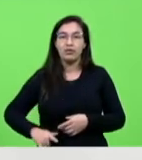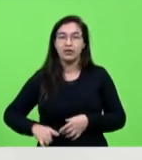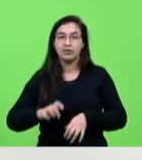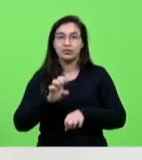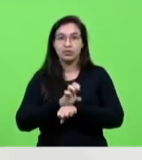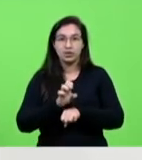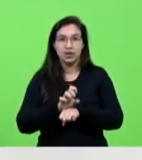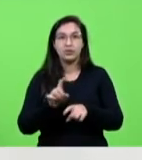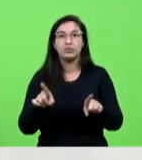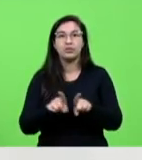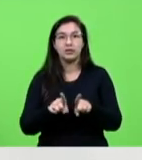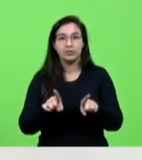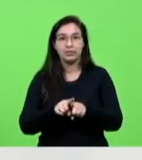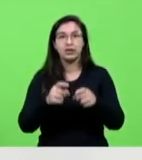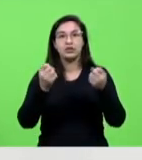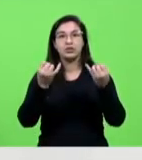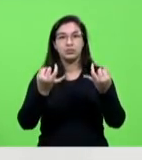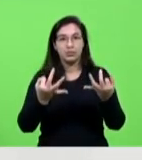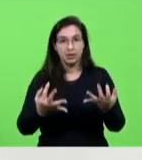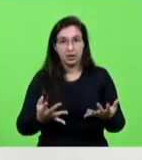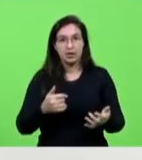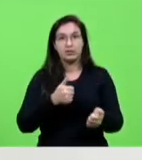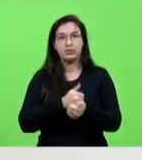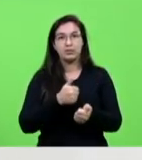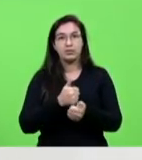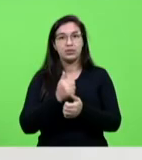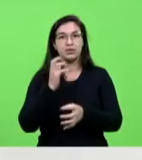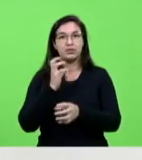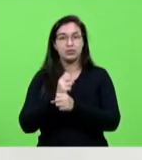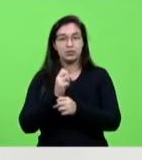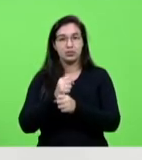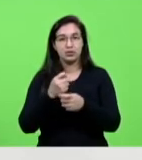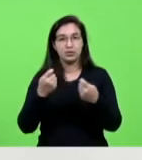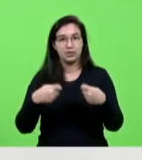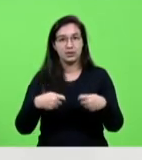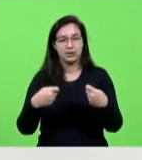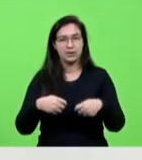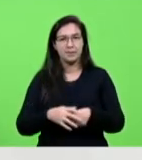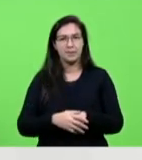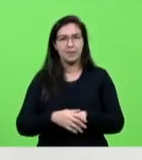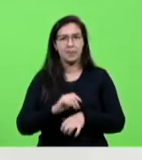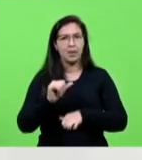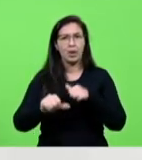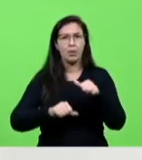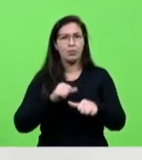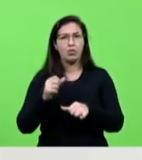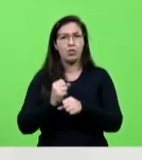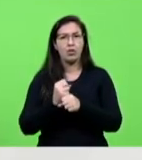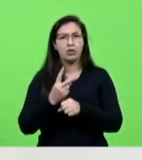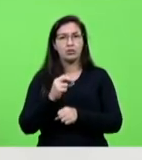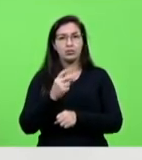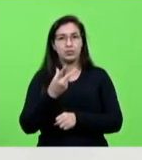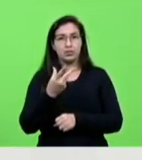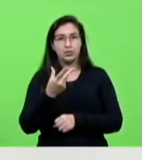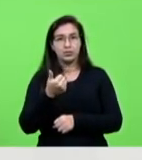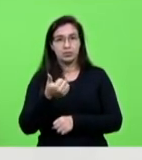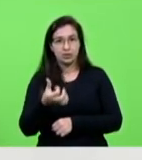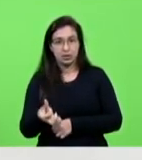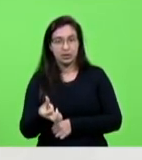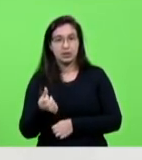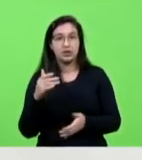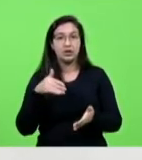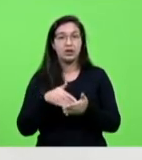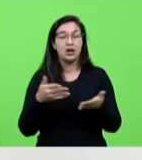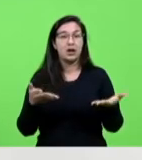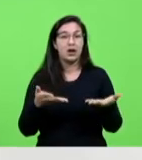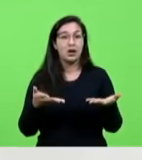também no Tribunal de Contas. O que mudou de 2016 para cá, e o que me chamou a atenção e que